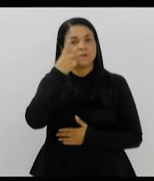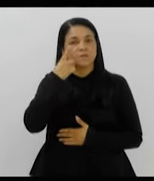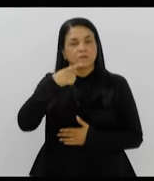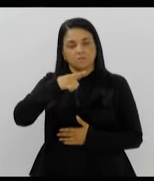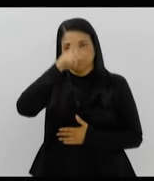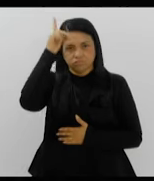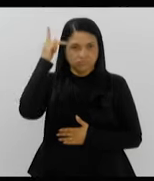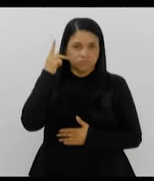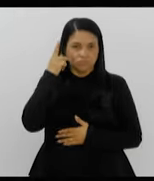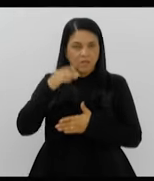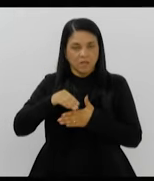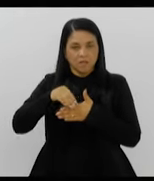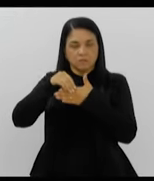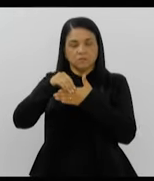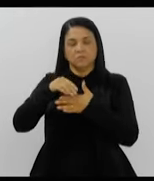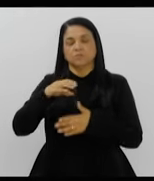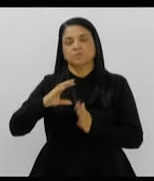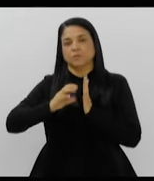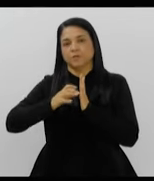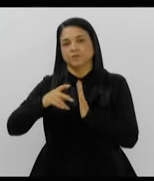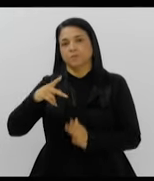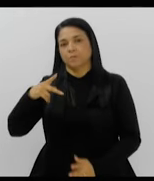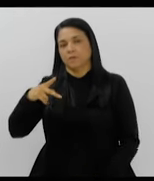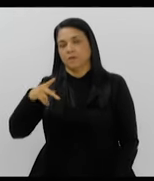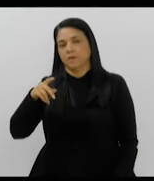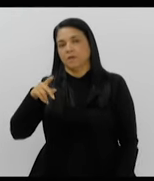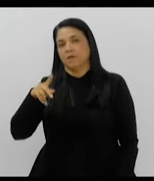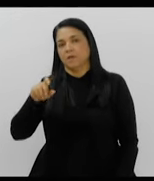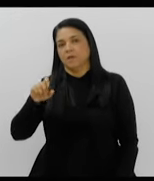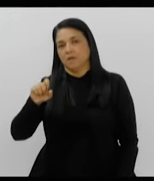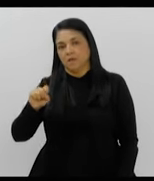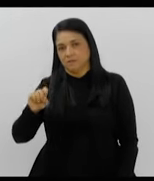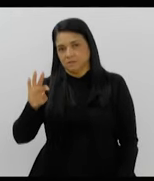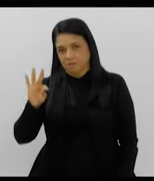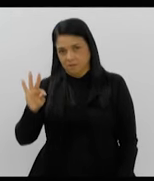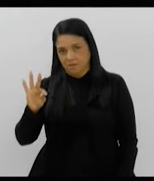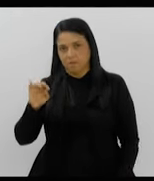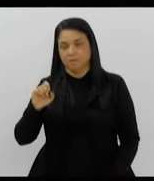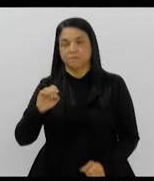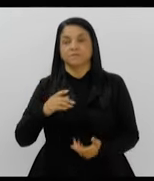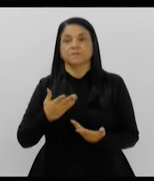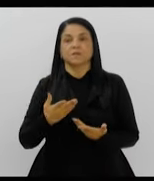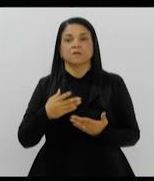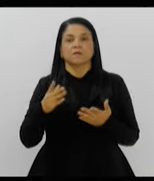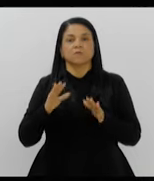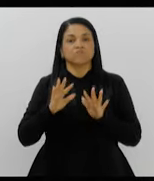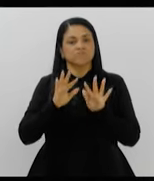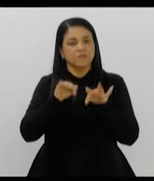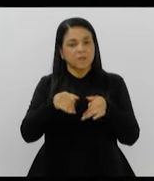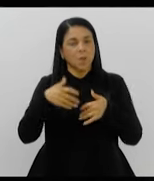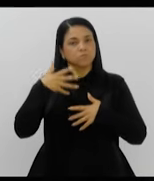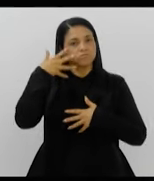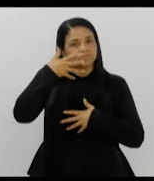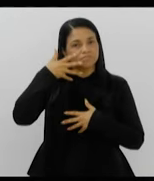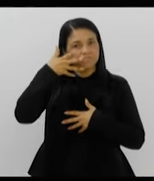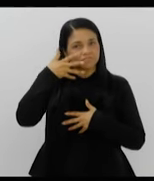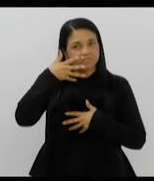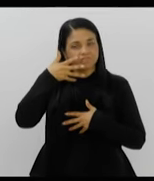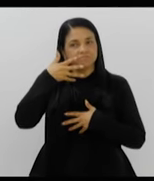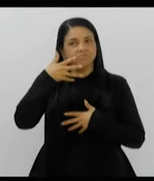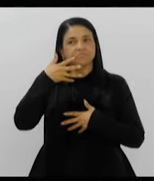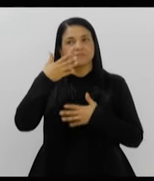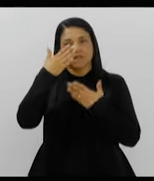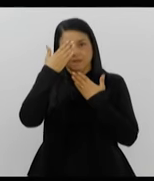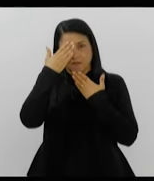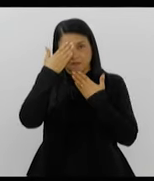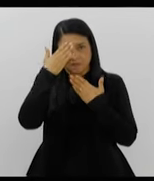PSD na Alerge. Primeiramente, queria fazer uso do expediente final para agradecer a